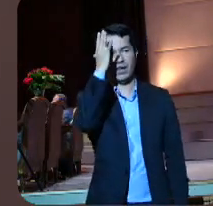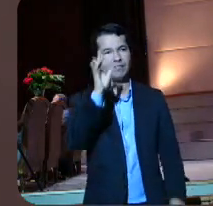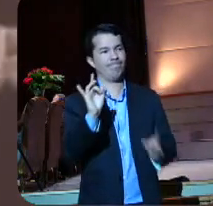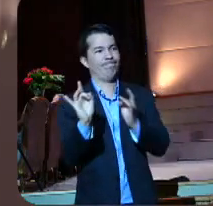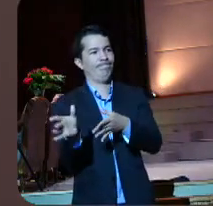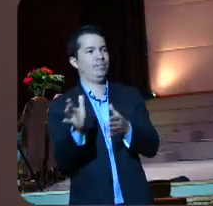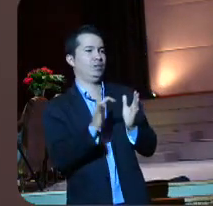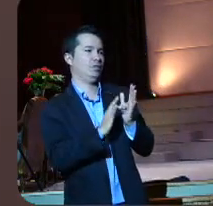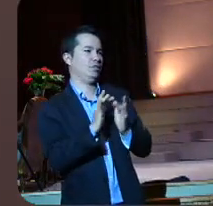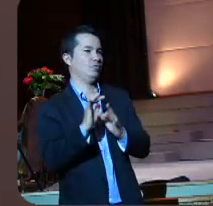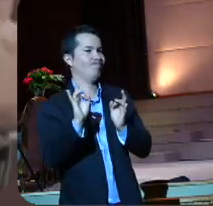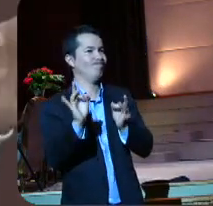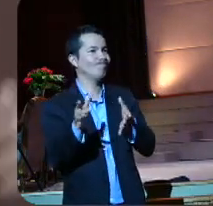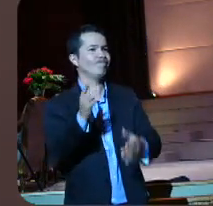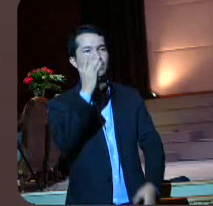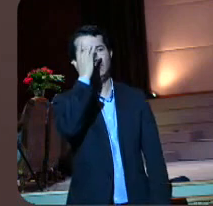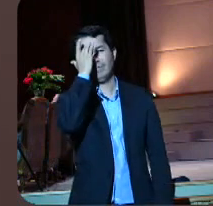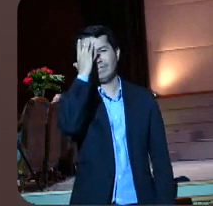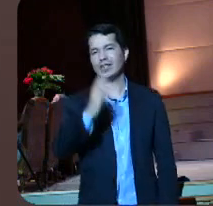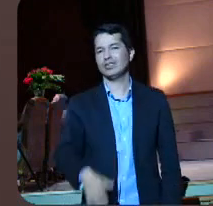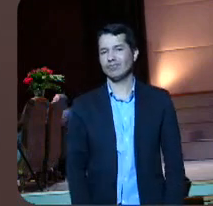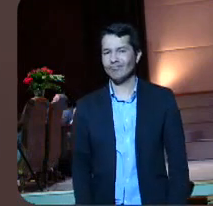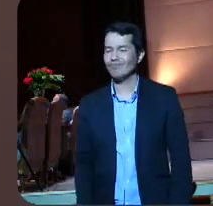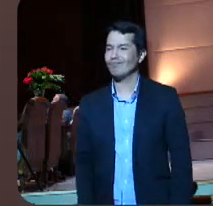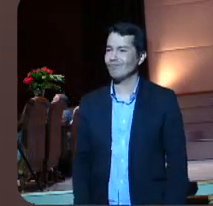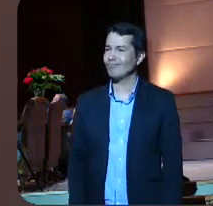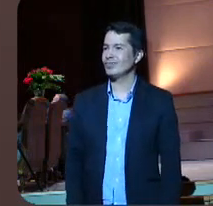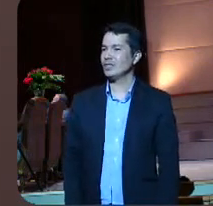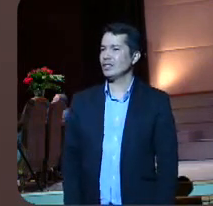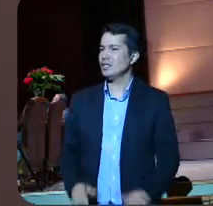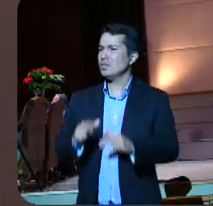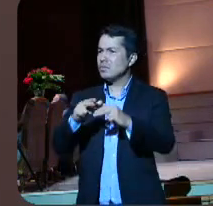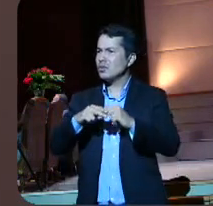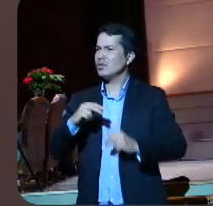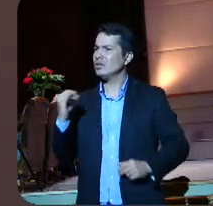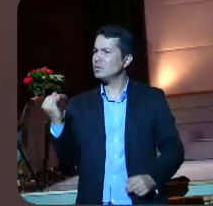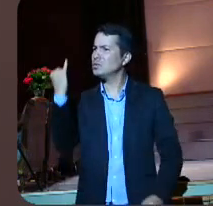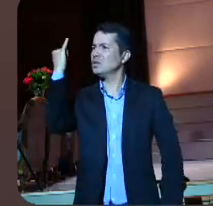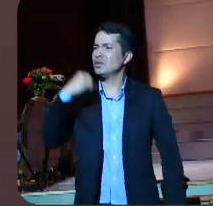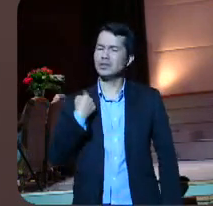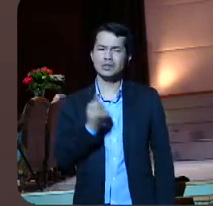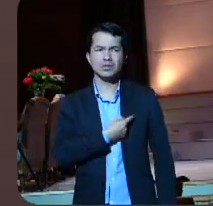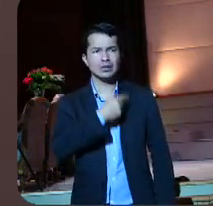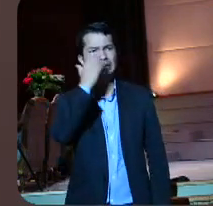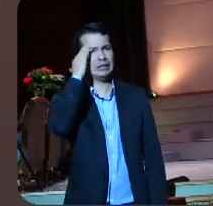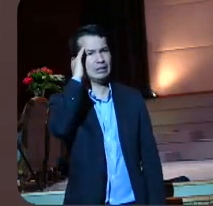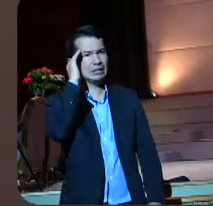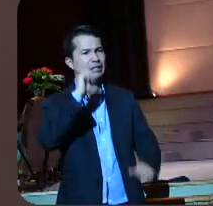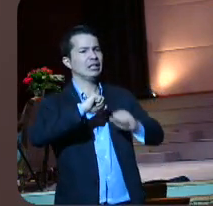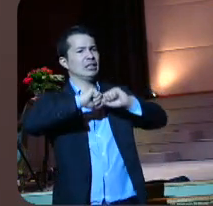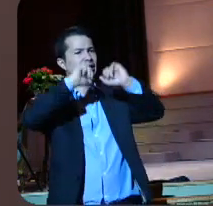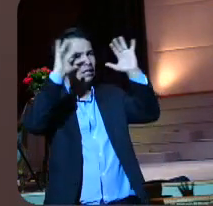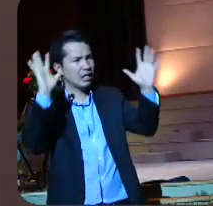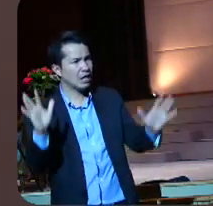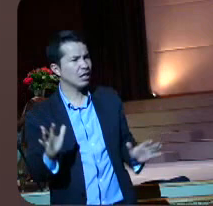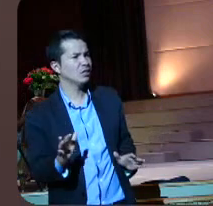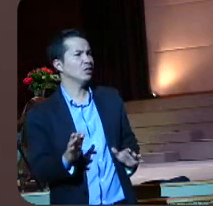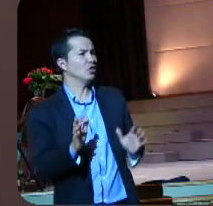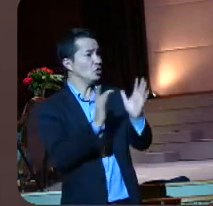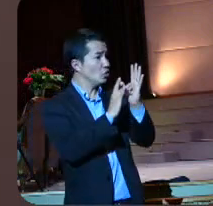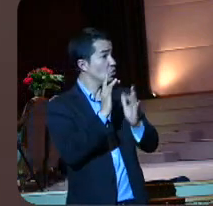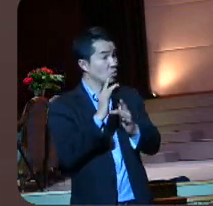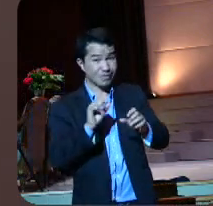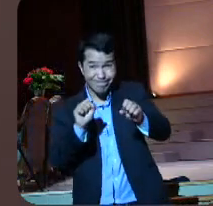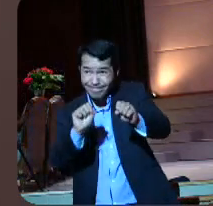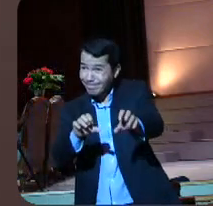estamos preparados para eles. Jesus queria que Pedro entendesse que ele não estava preparado não